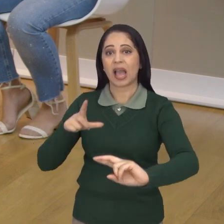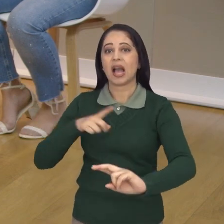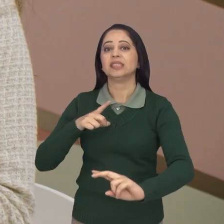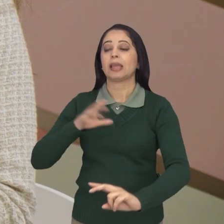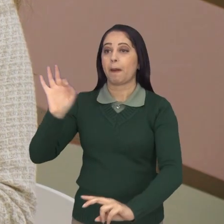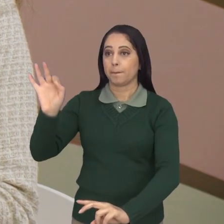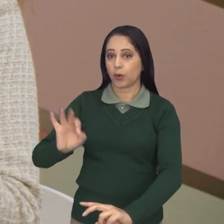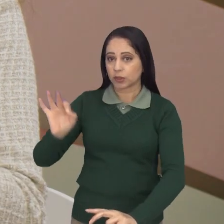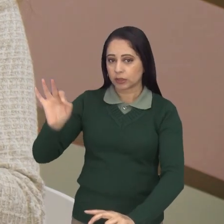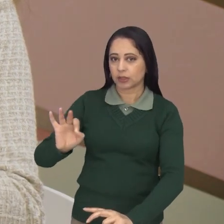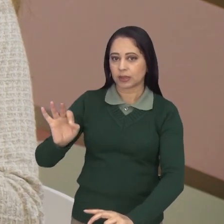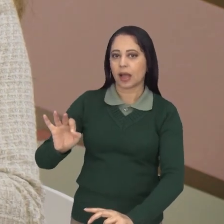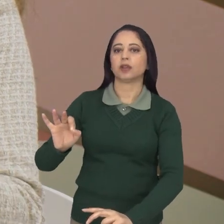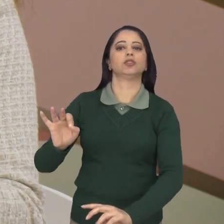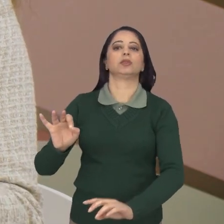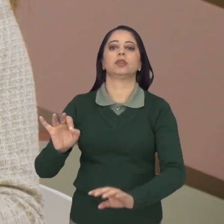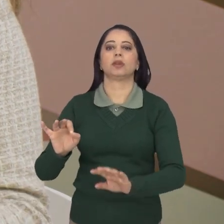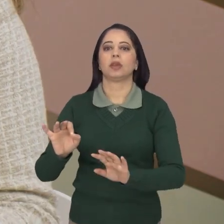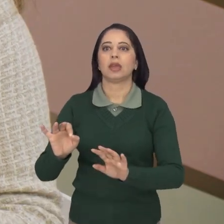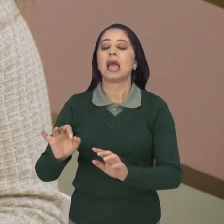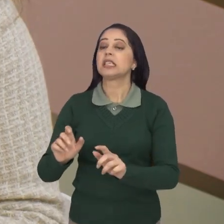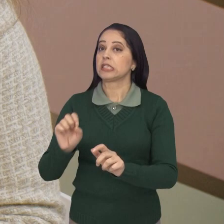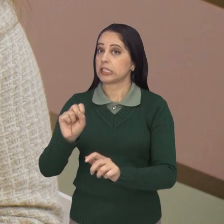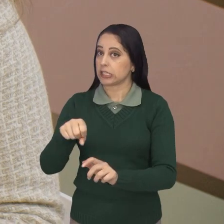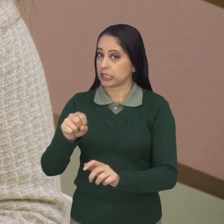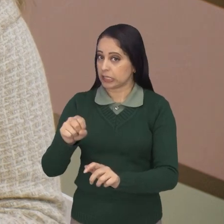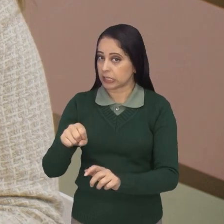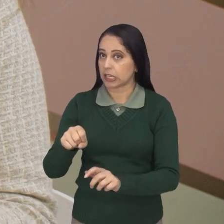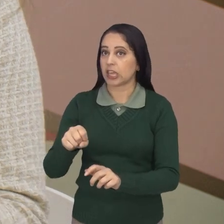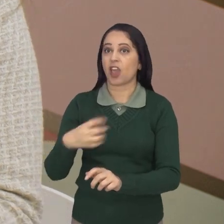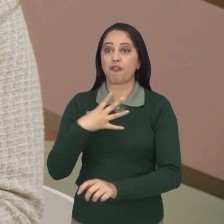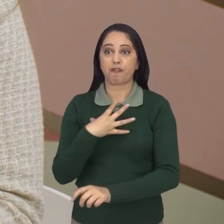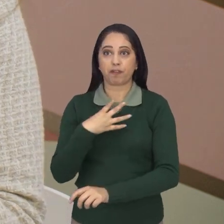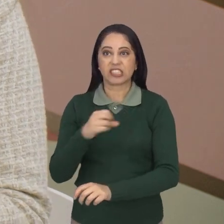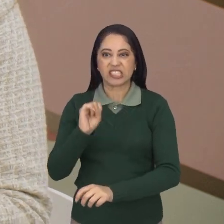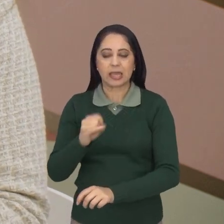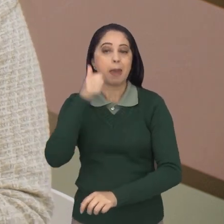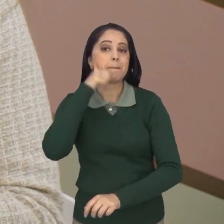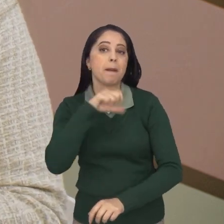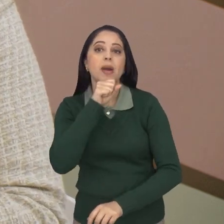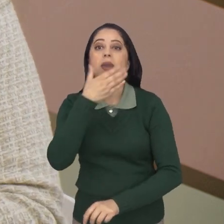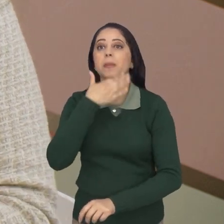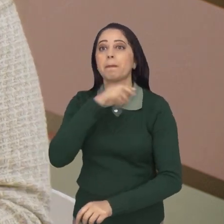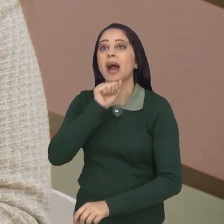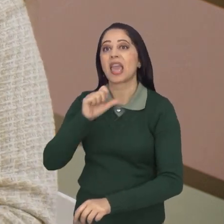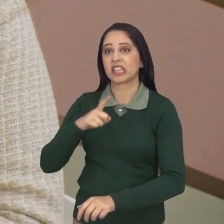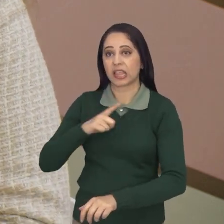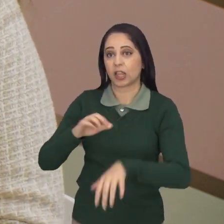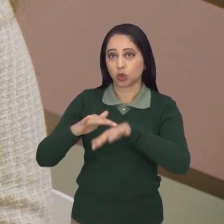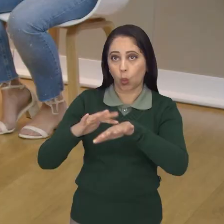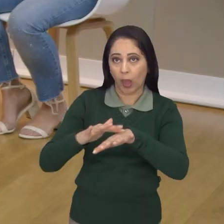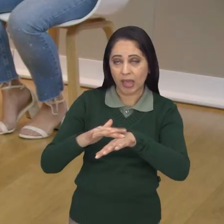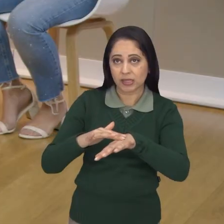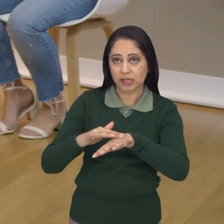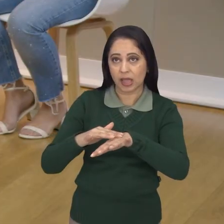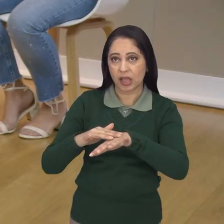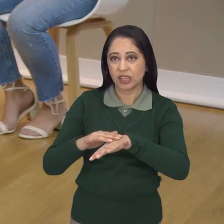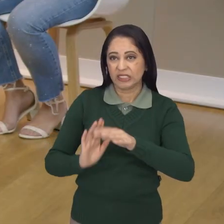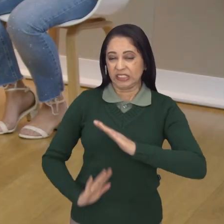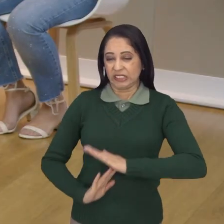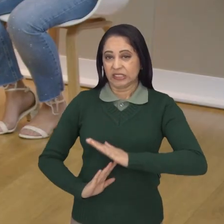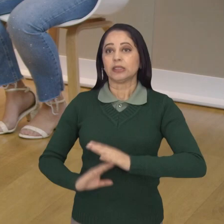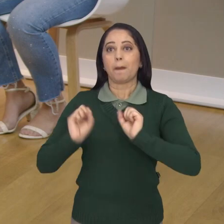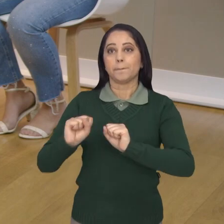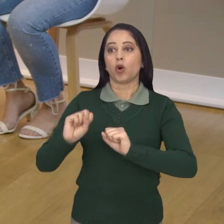porcentagem, assim, de primeiro grau, segundo grau, maior chance dos filhos serem acometidos. Então, isso é verdade. É bom ficar atento,